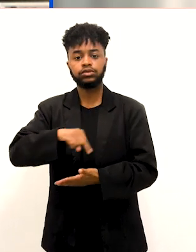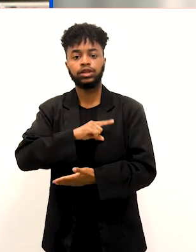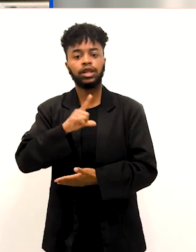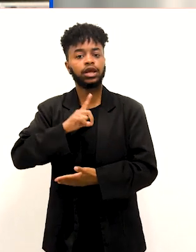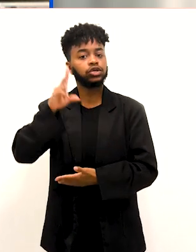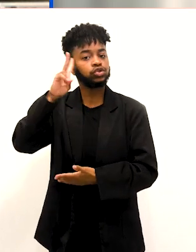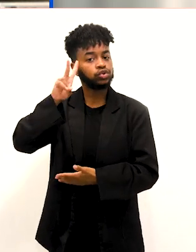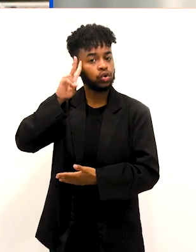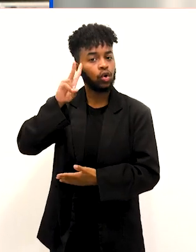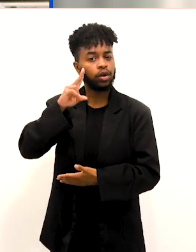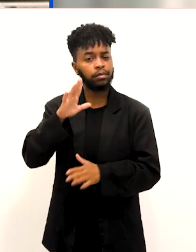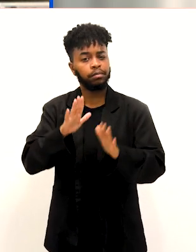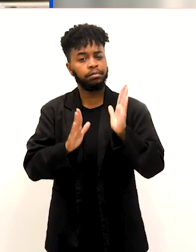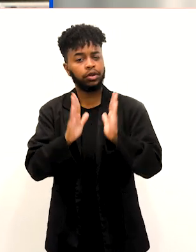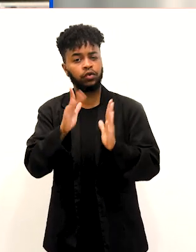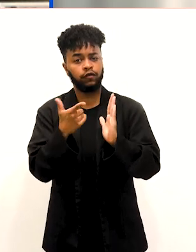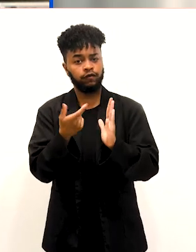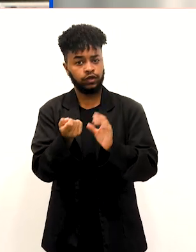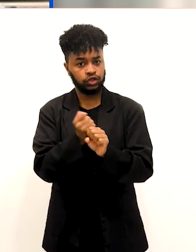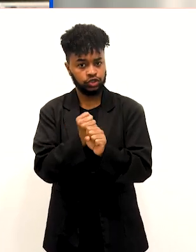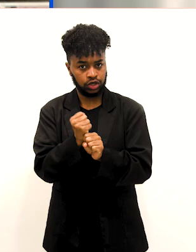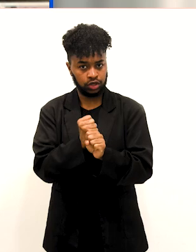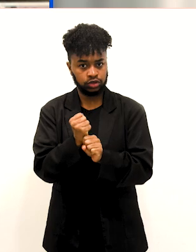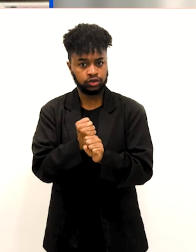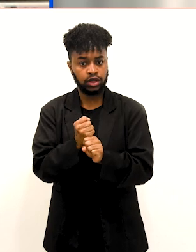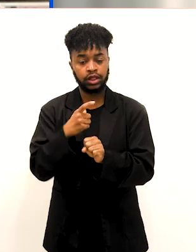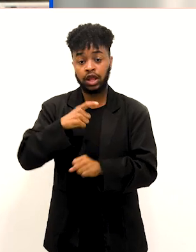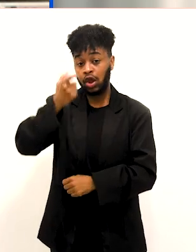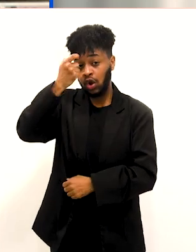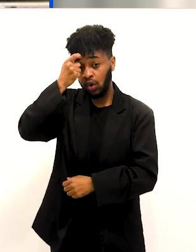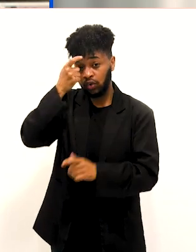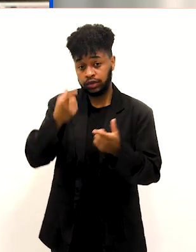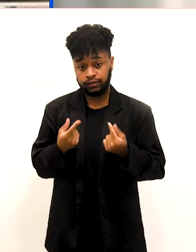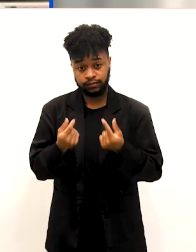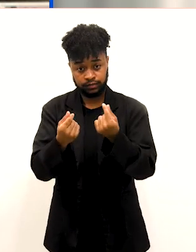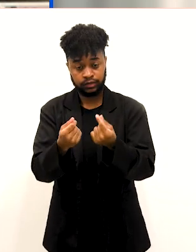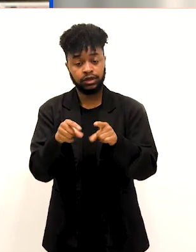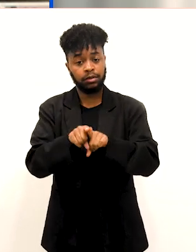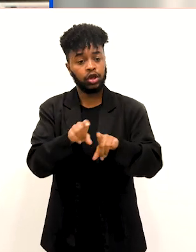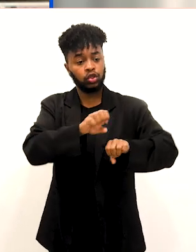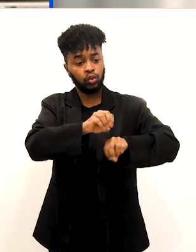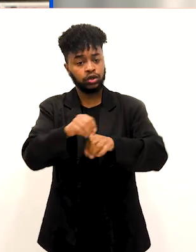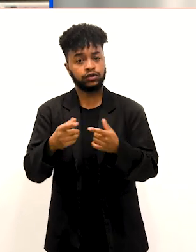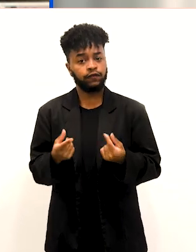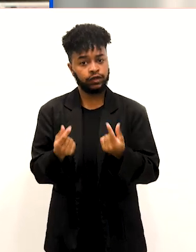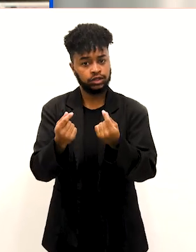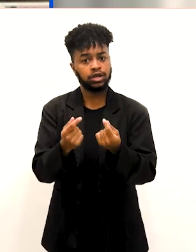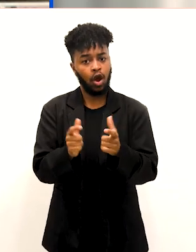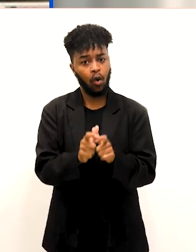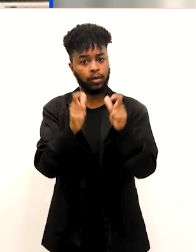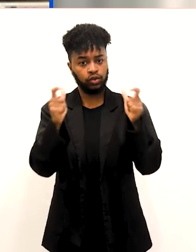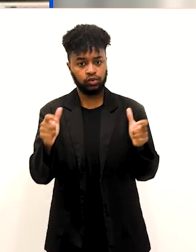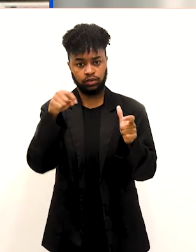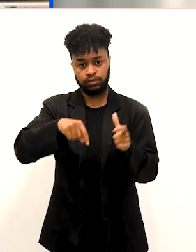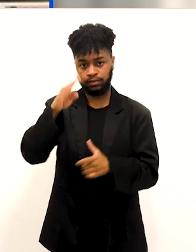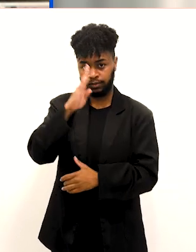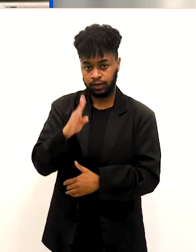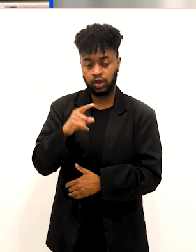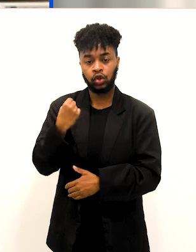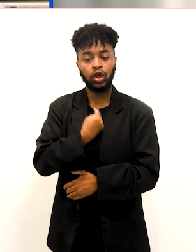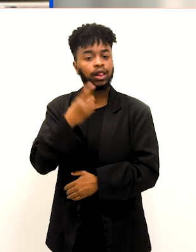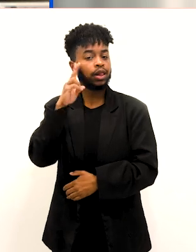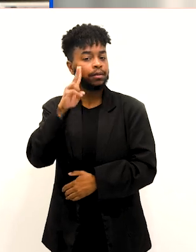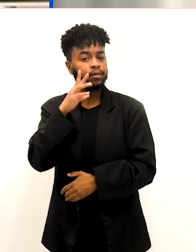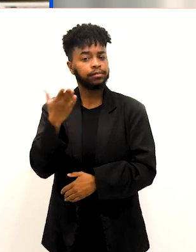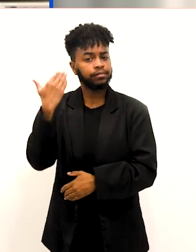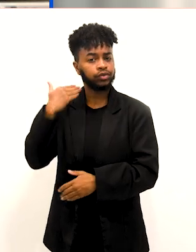gente vem de uma história em que nos últimos 20 anos a consciência financeira, a educação financeira se expandiu bastante no Brasil. Vamos lembrar